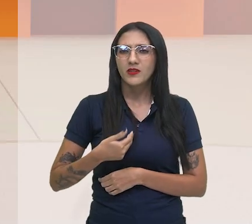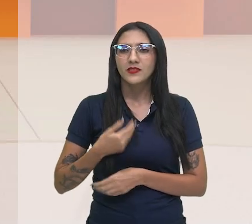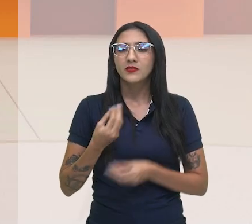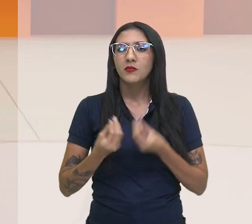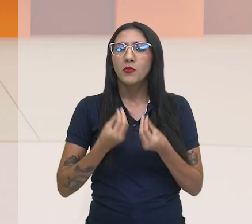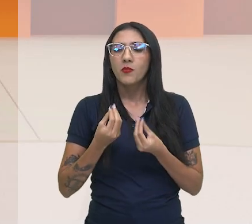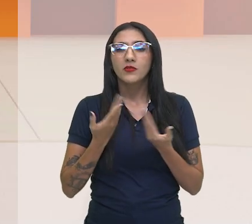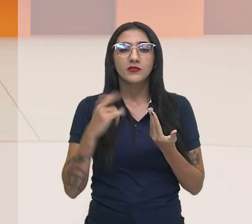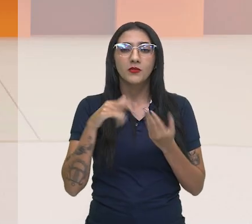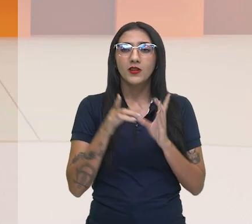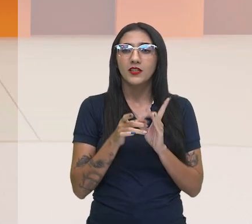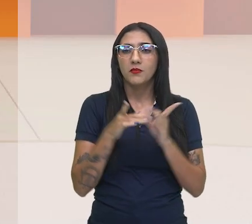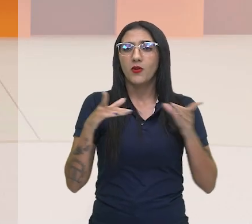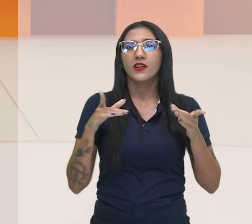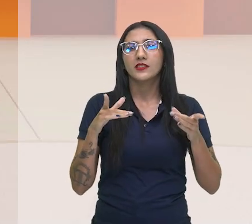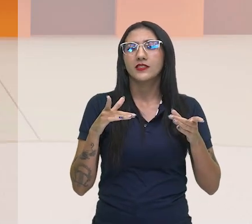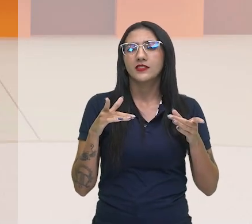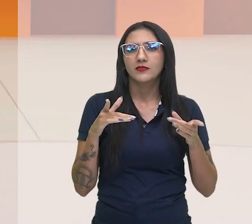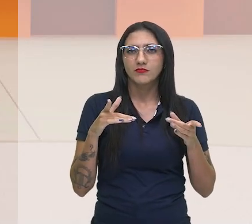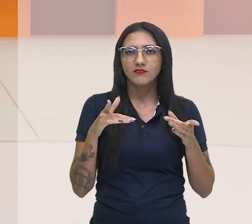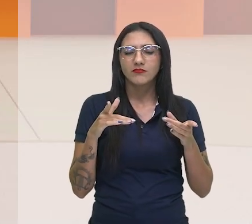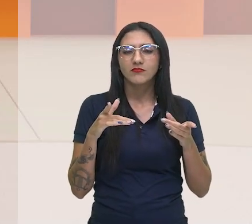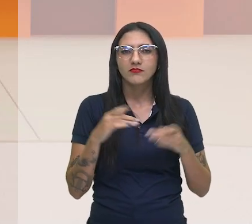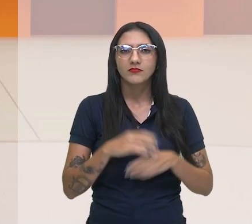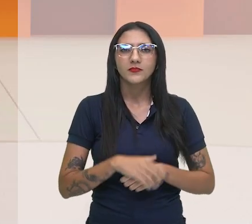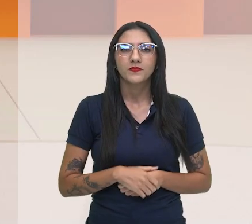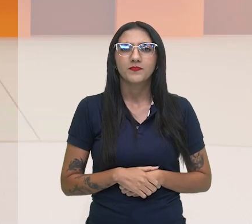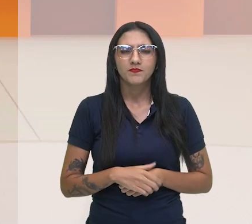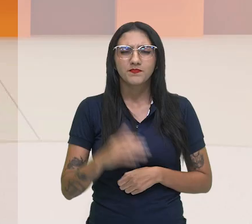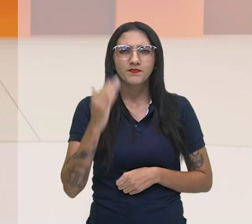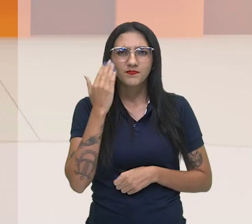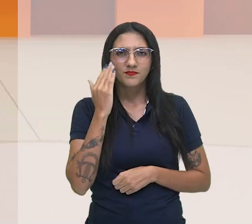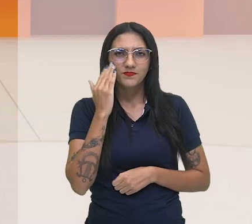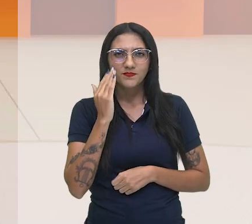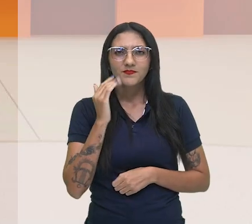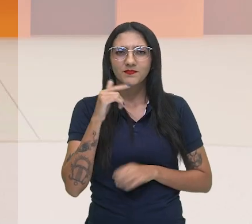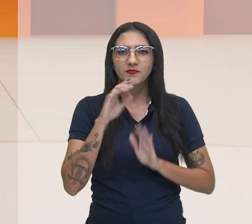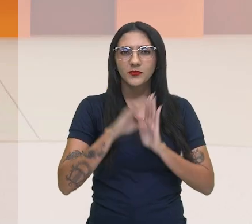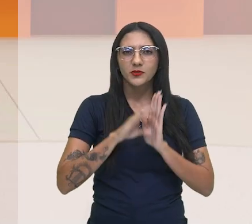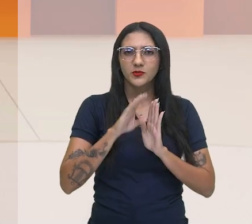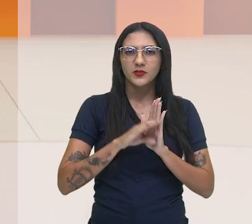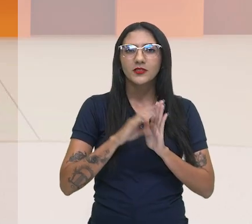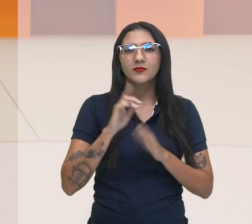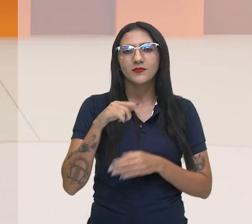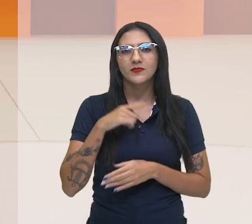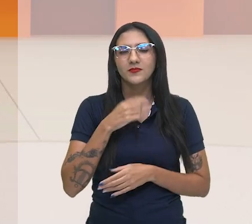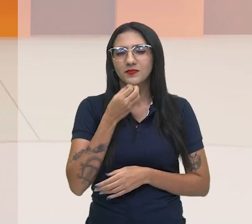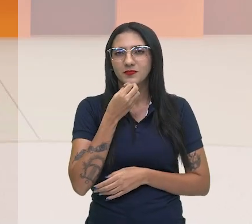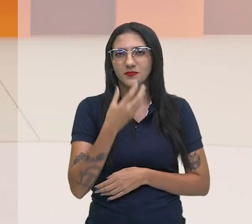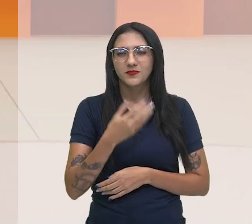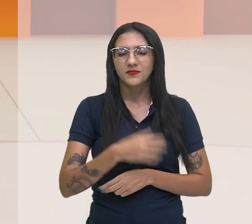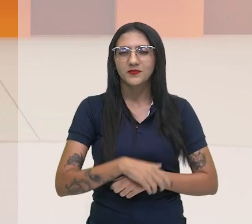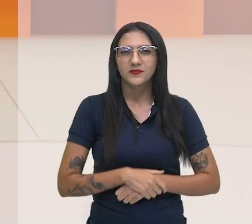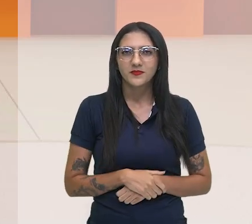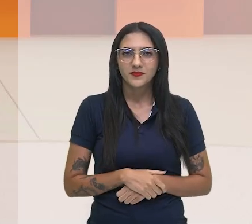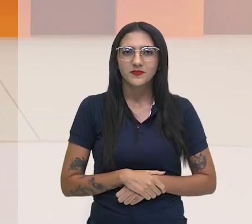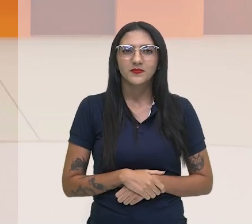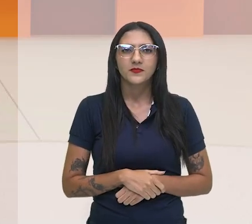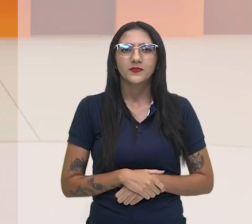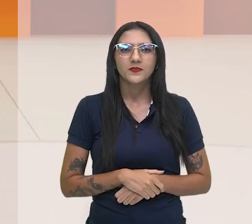a democracia, funciona desse jeito. Entenderam isso daí? Funciona desse jeito.